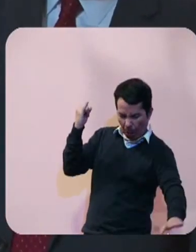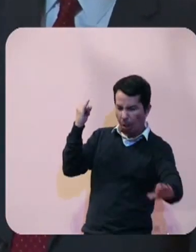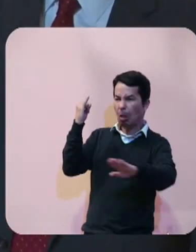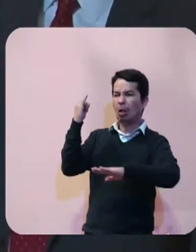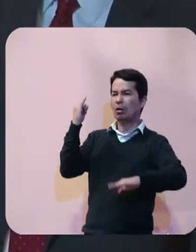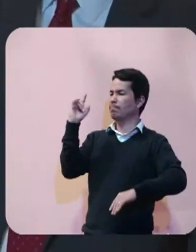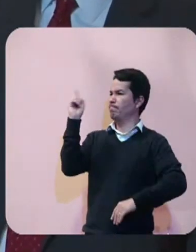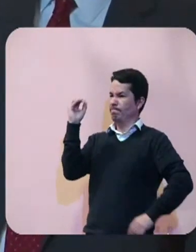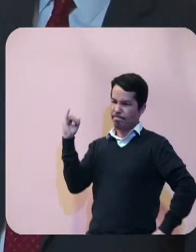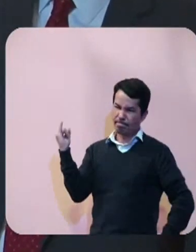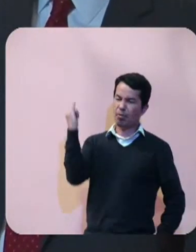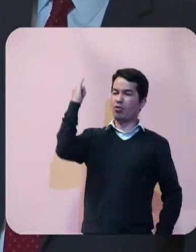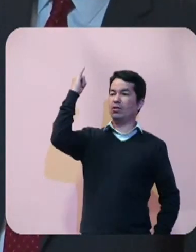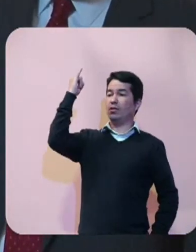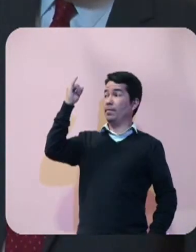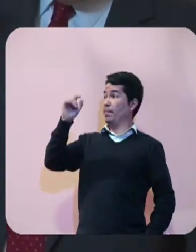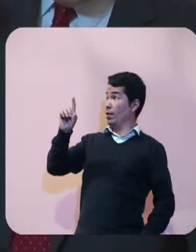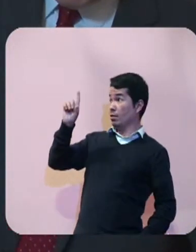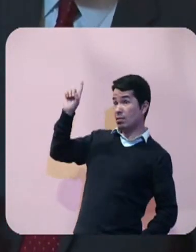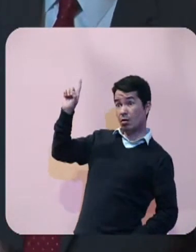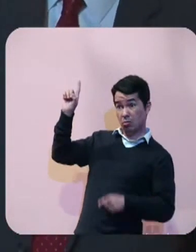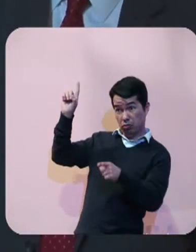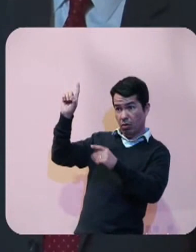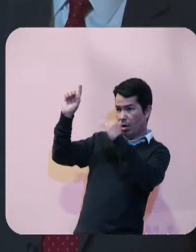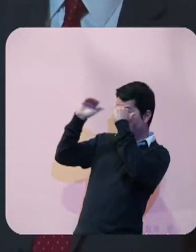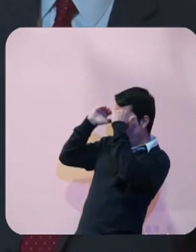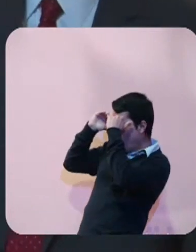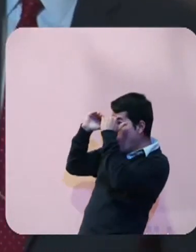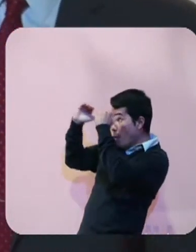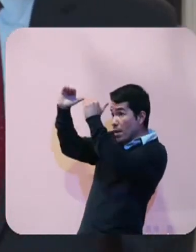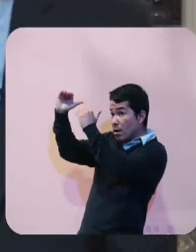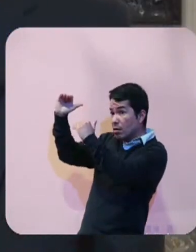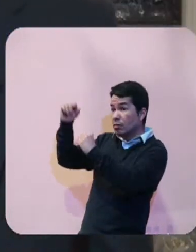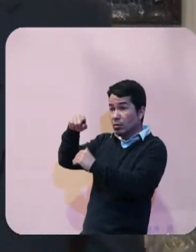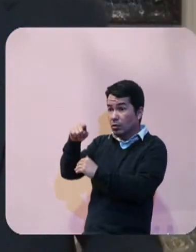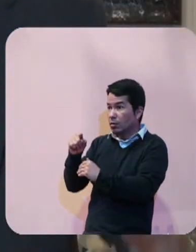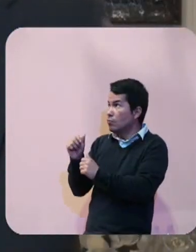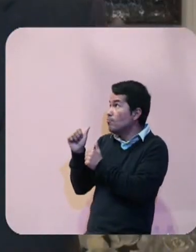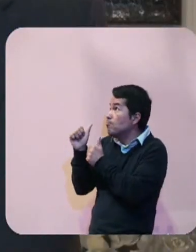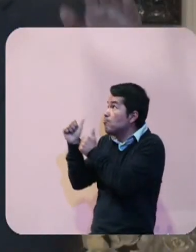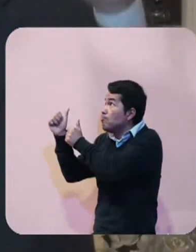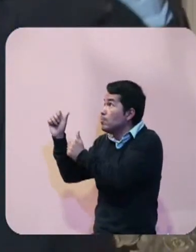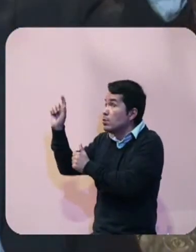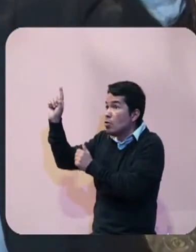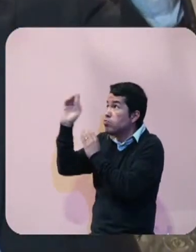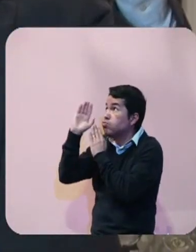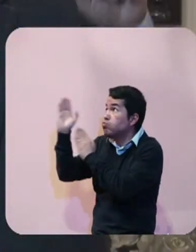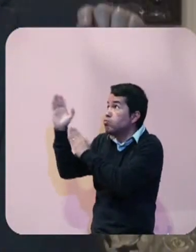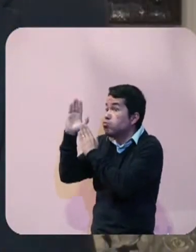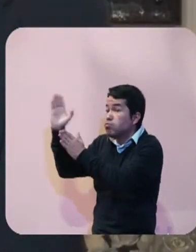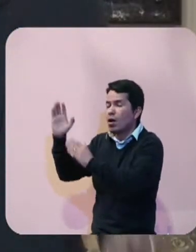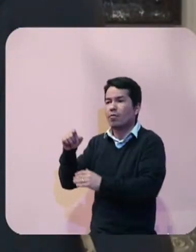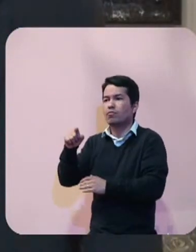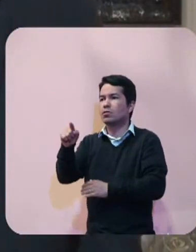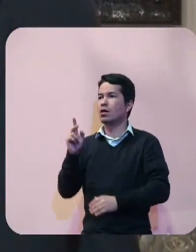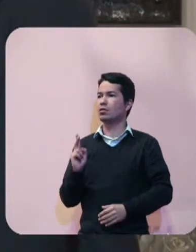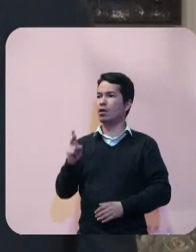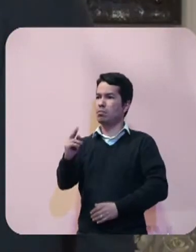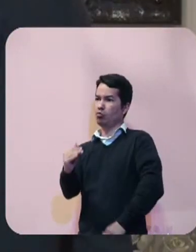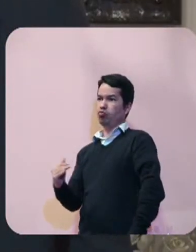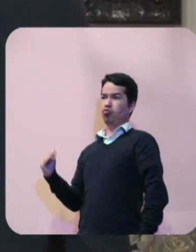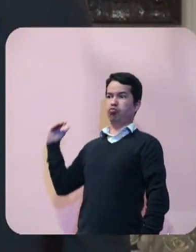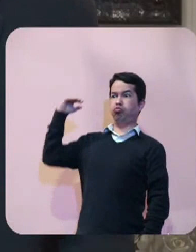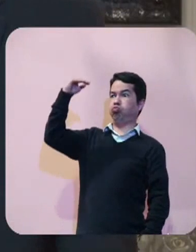hoje lhes dou, e os seguirem cuidadosamente, vocês estarão sempre por cima e nunca